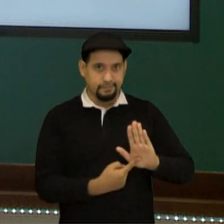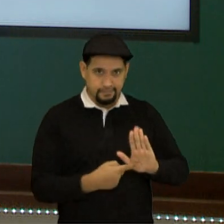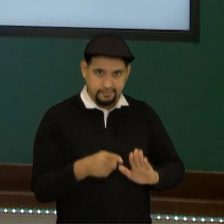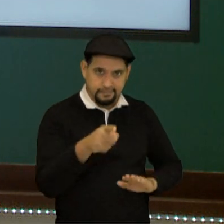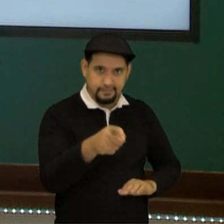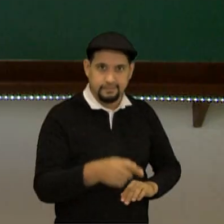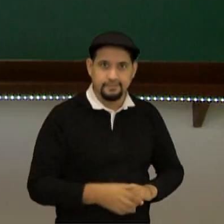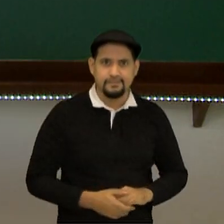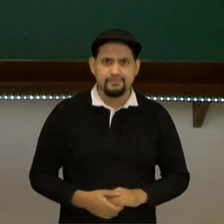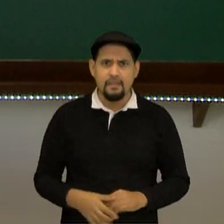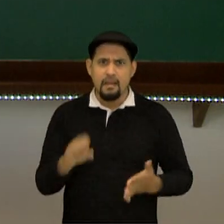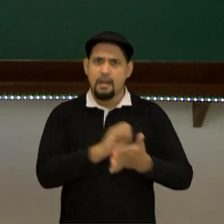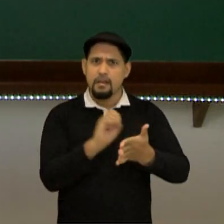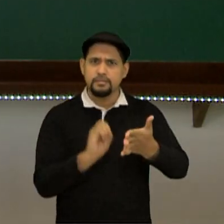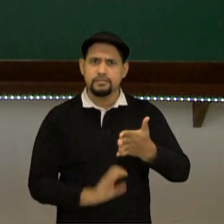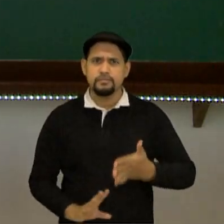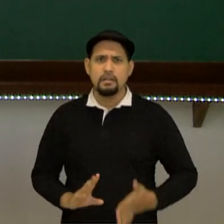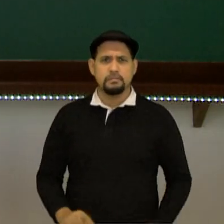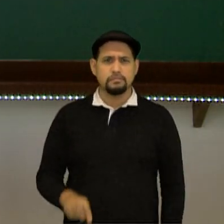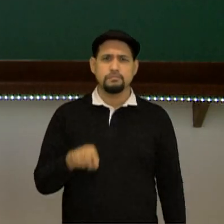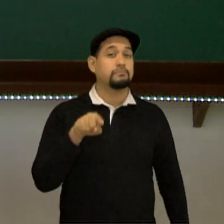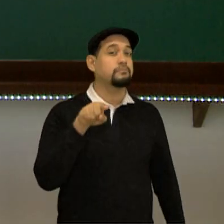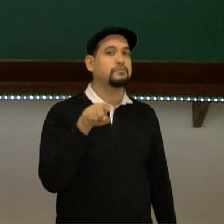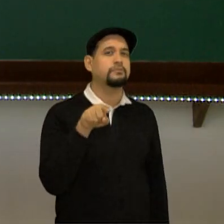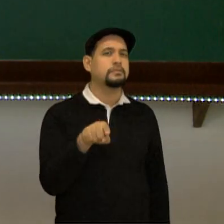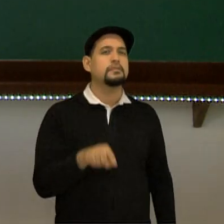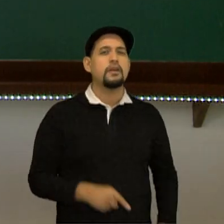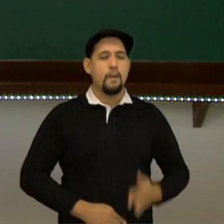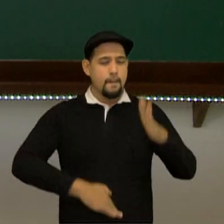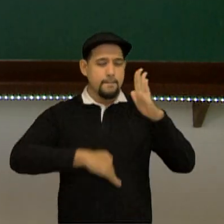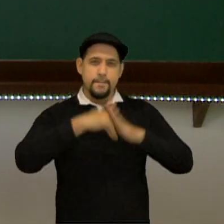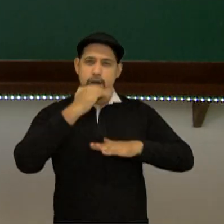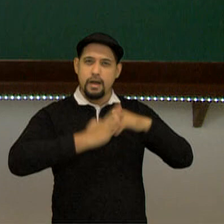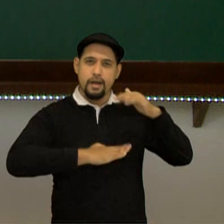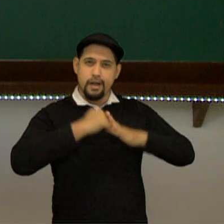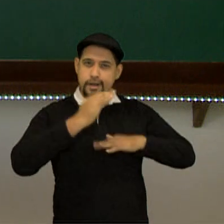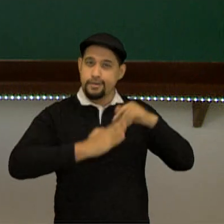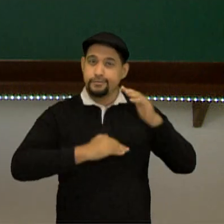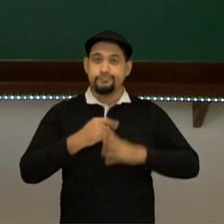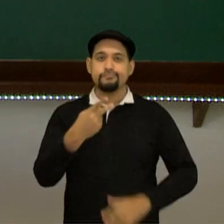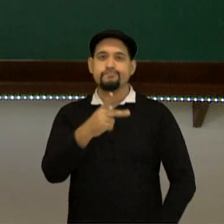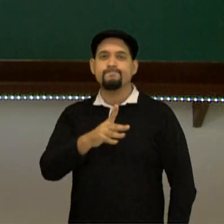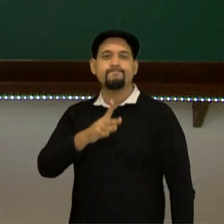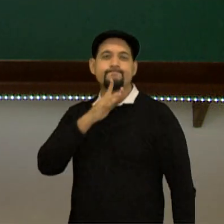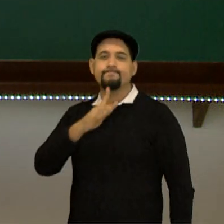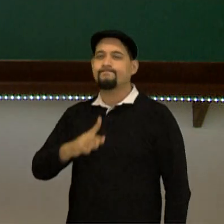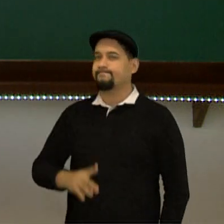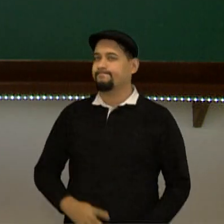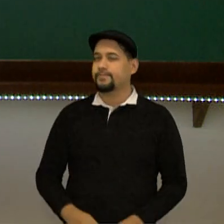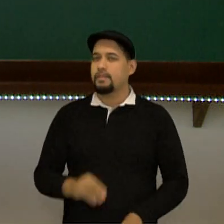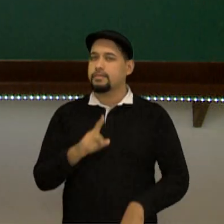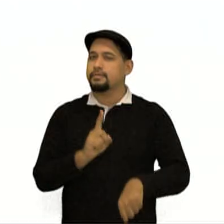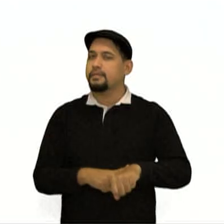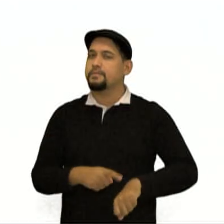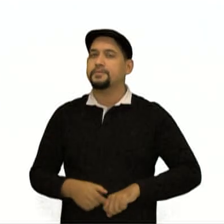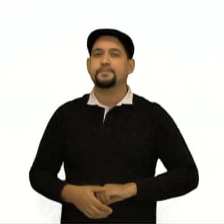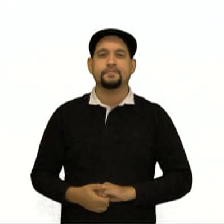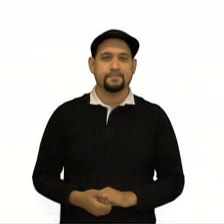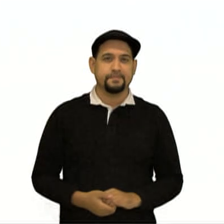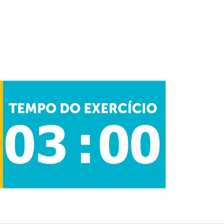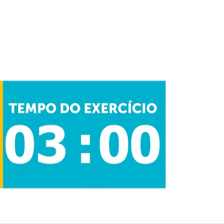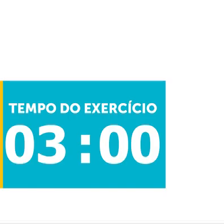você. Esta atividade para que você exercite o seu conhecimento. Tempo.